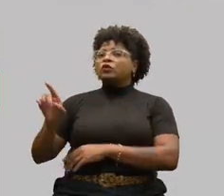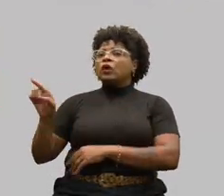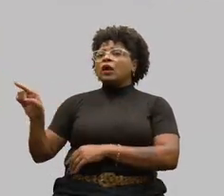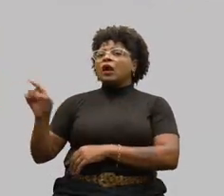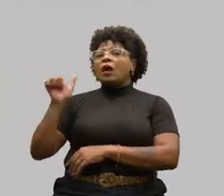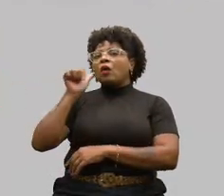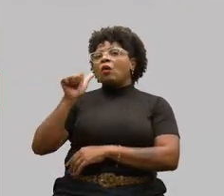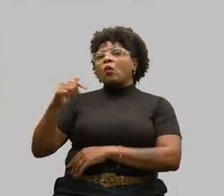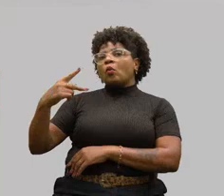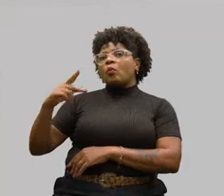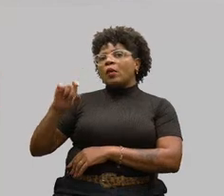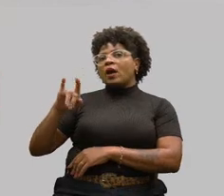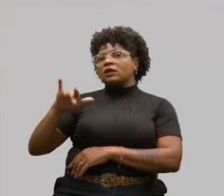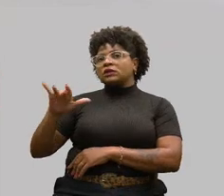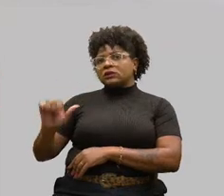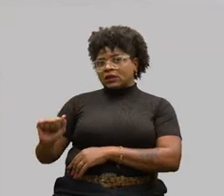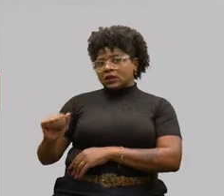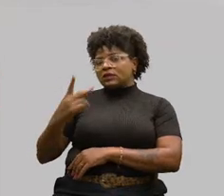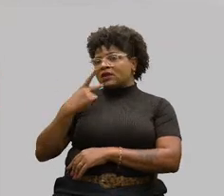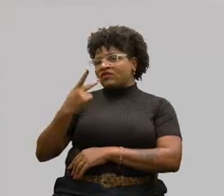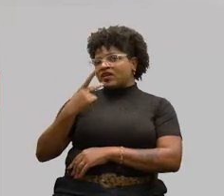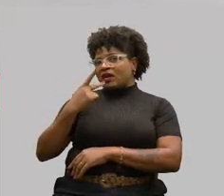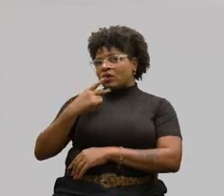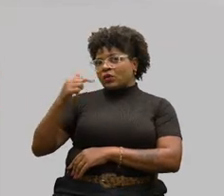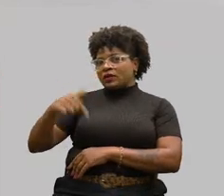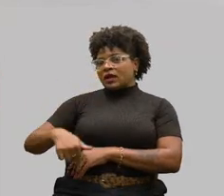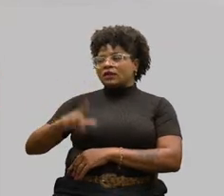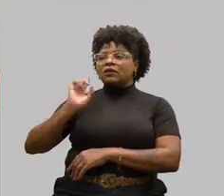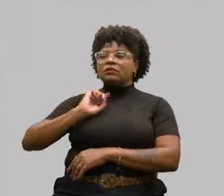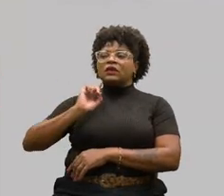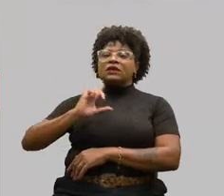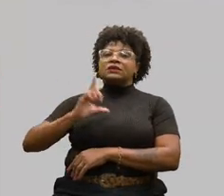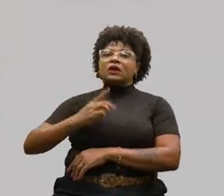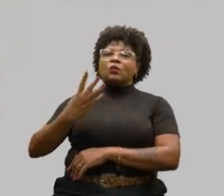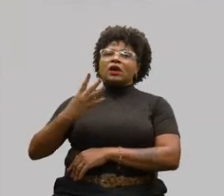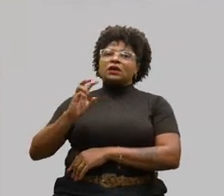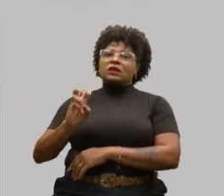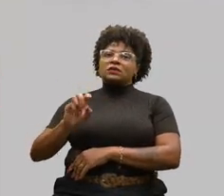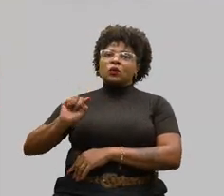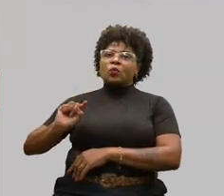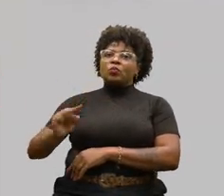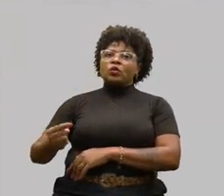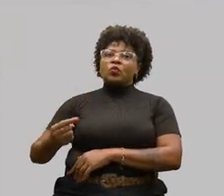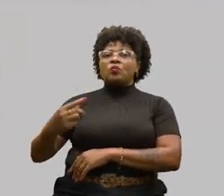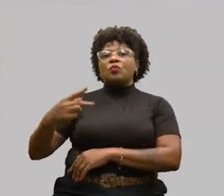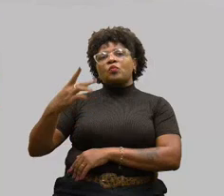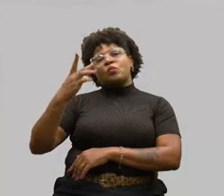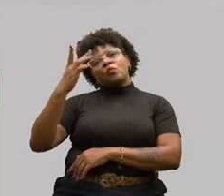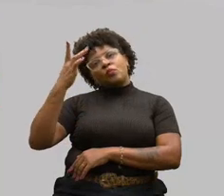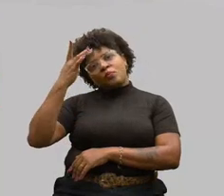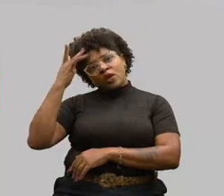em Minas Gerais 45 mil pessoas inseridas né portanto isso aí